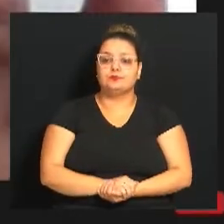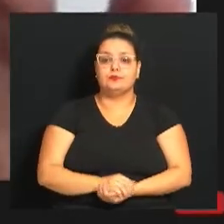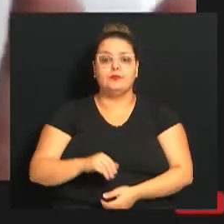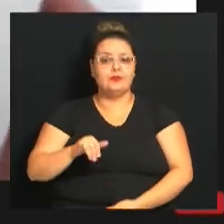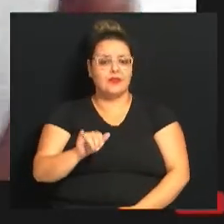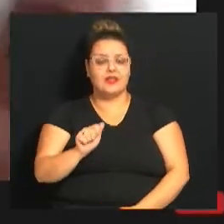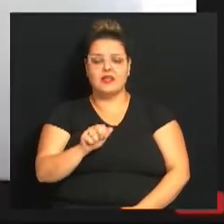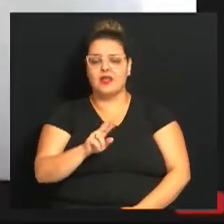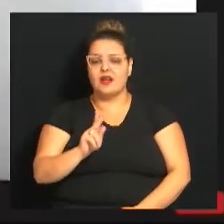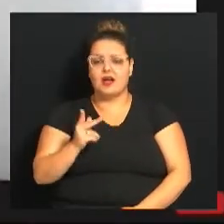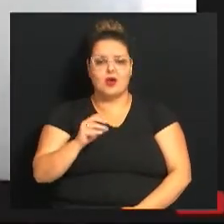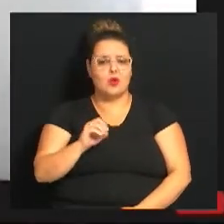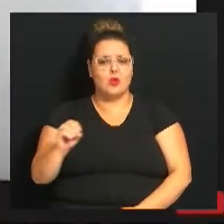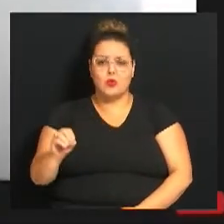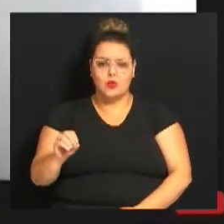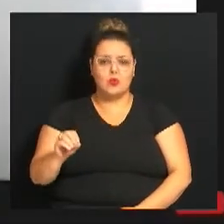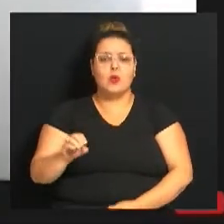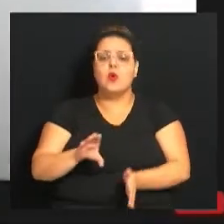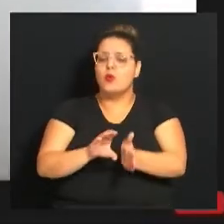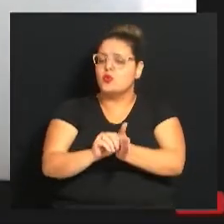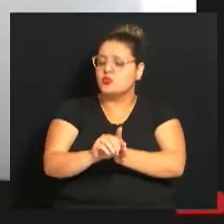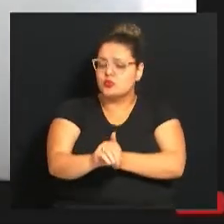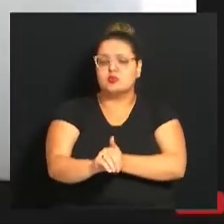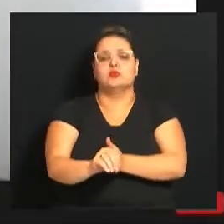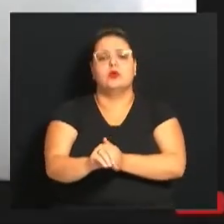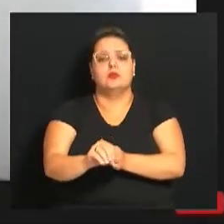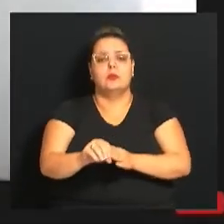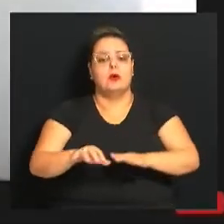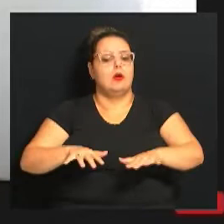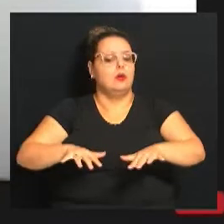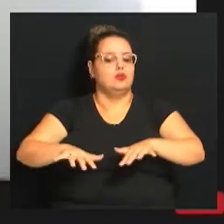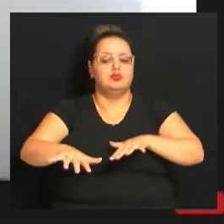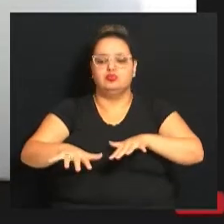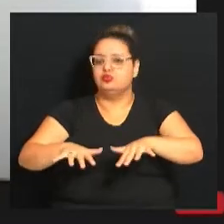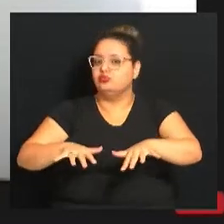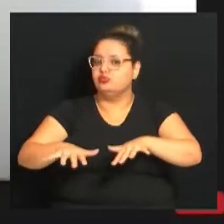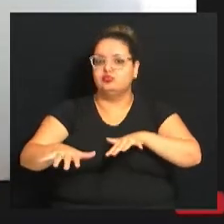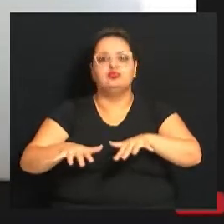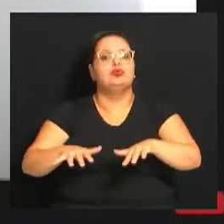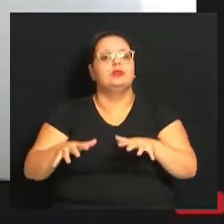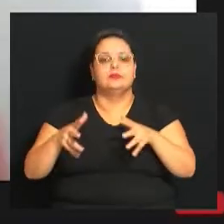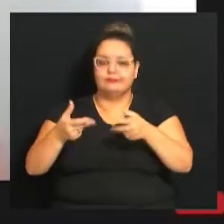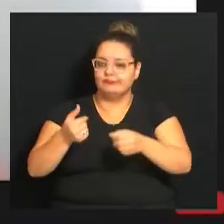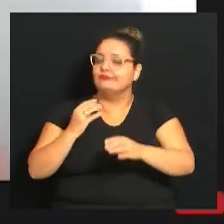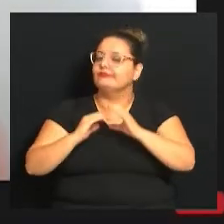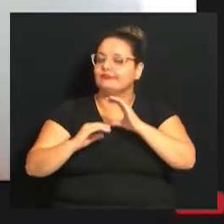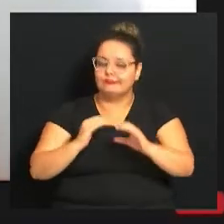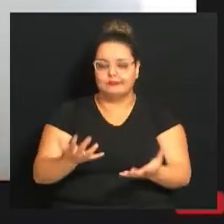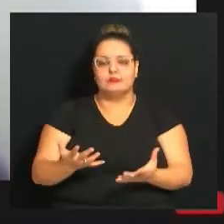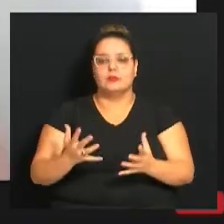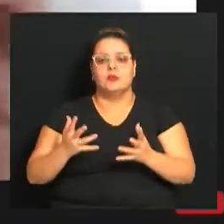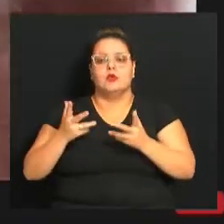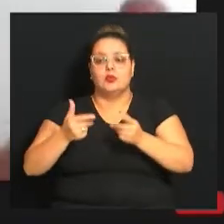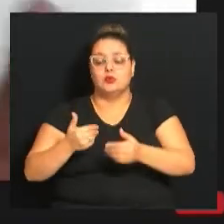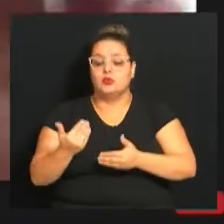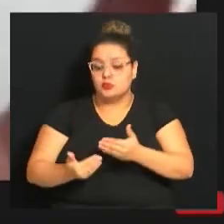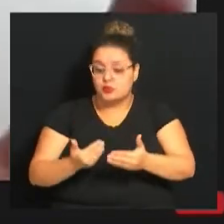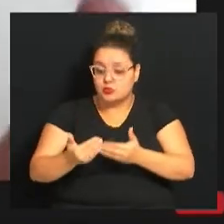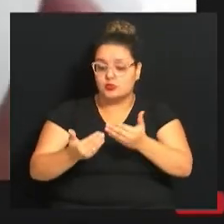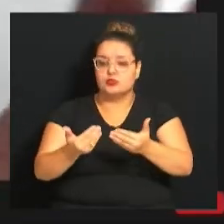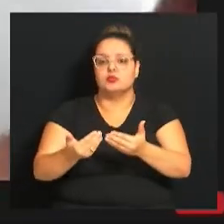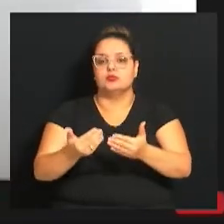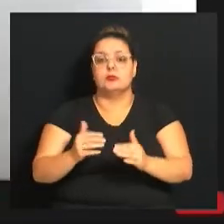e isso mexeu muito na comunicação, mexeu muito em todo o processo de de